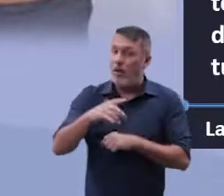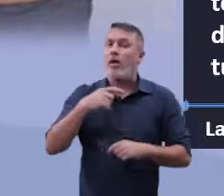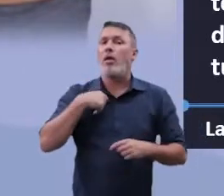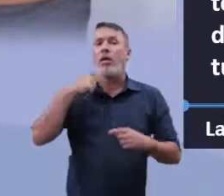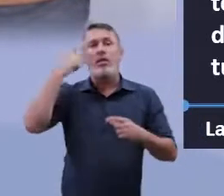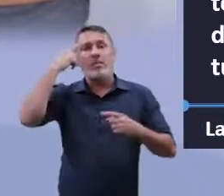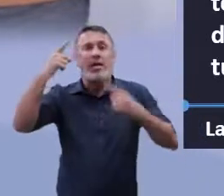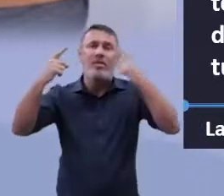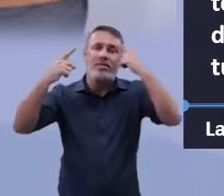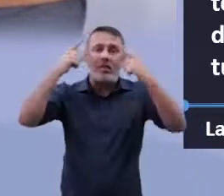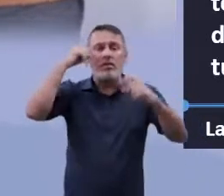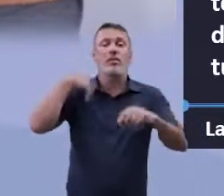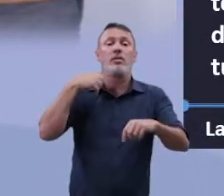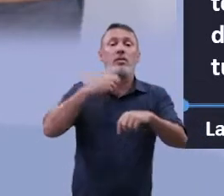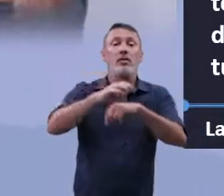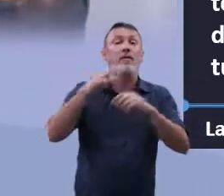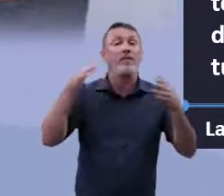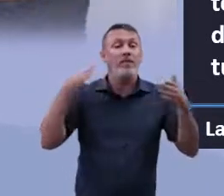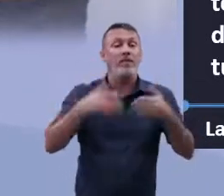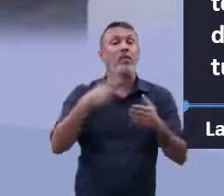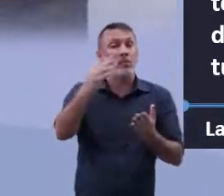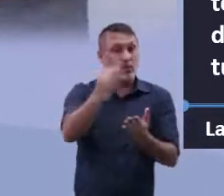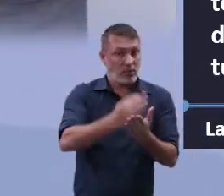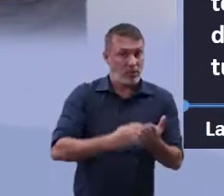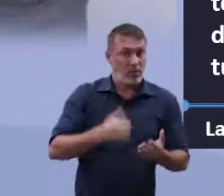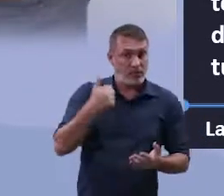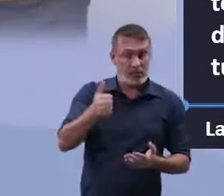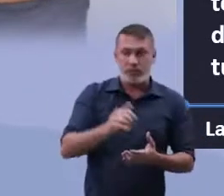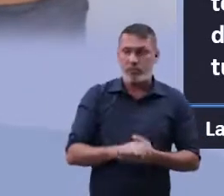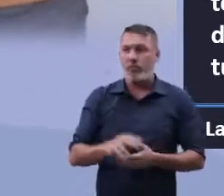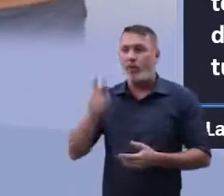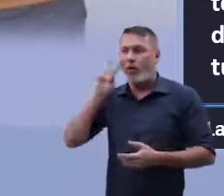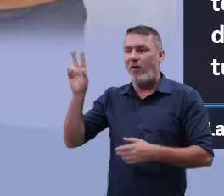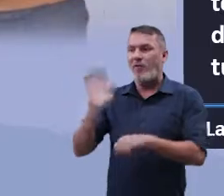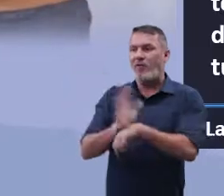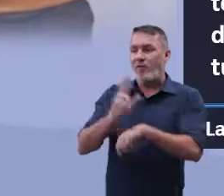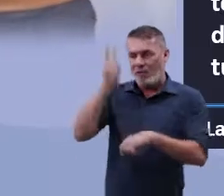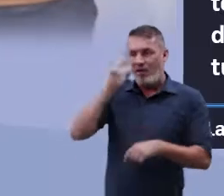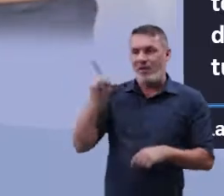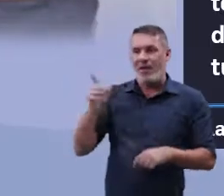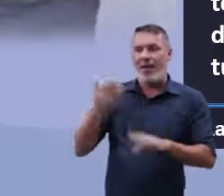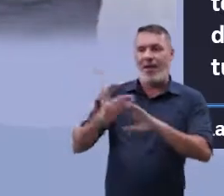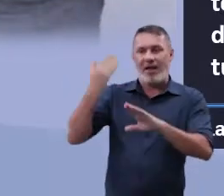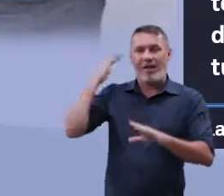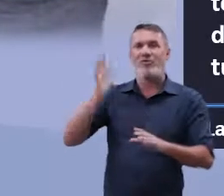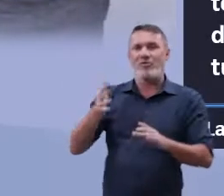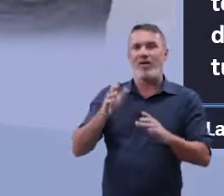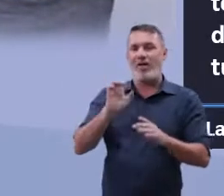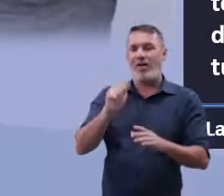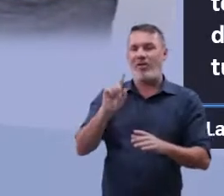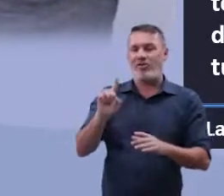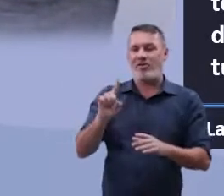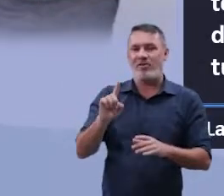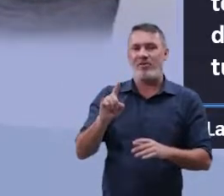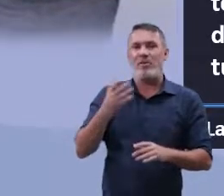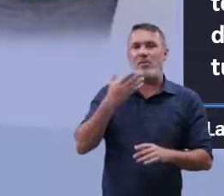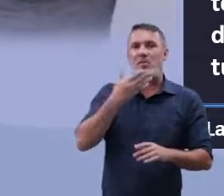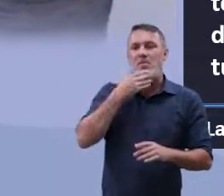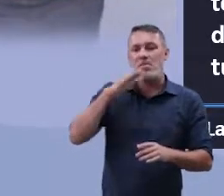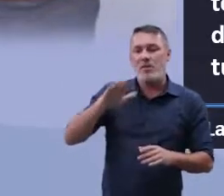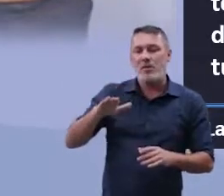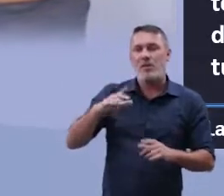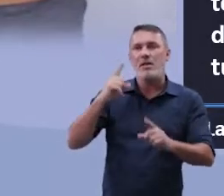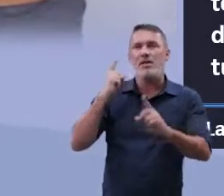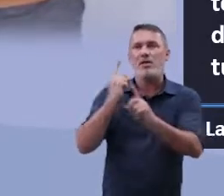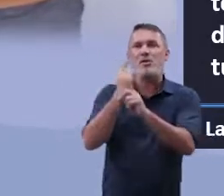ideias voltadas para a sua redação. Lembra desse filme que eu falei? Já trabalhamos na educação à distância, o menino que descobriu o